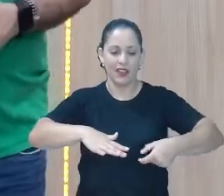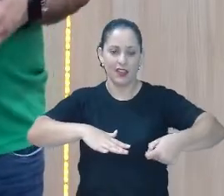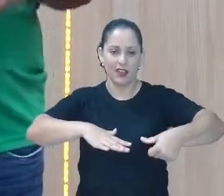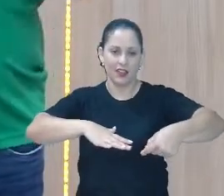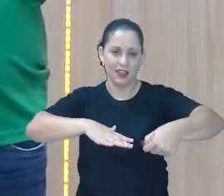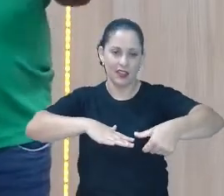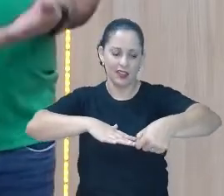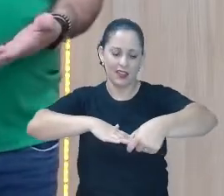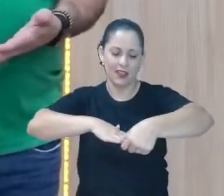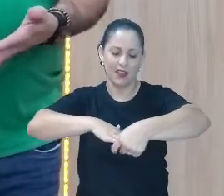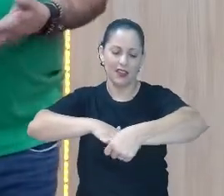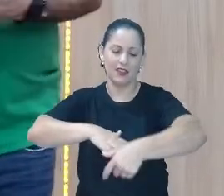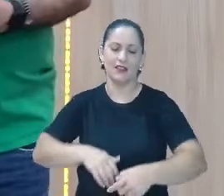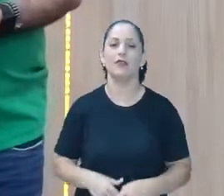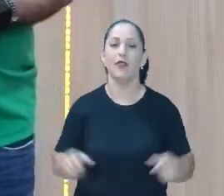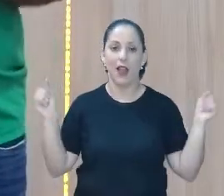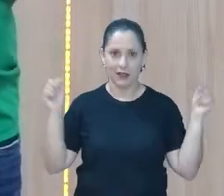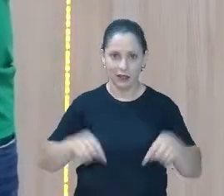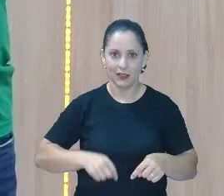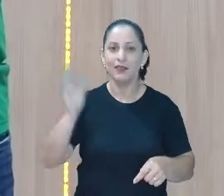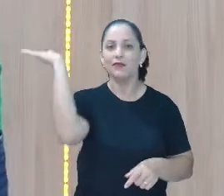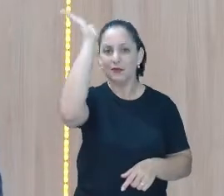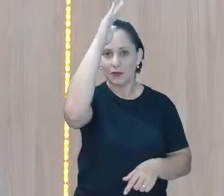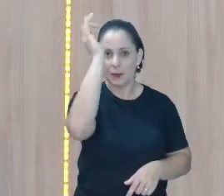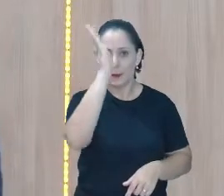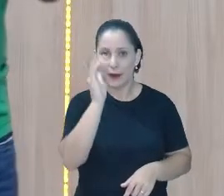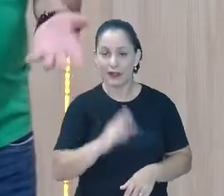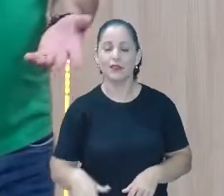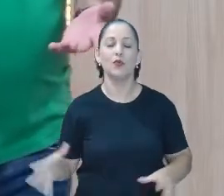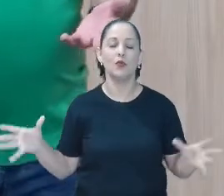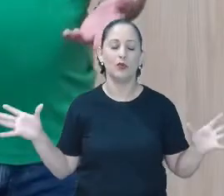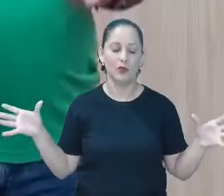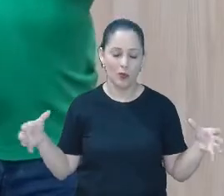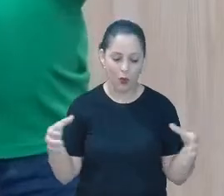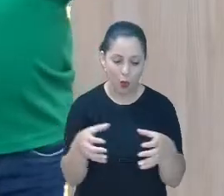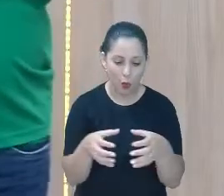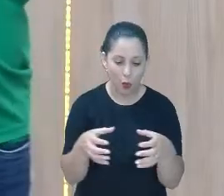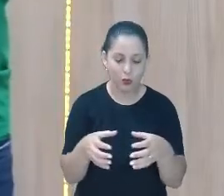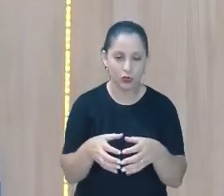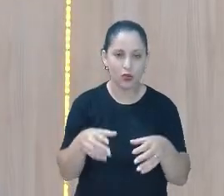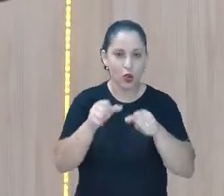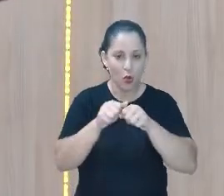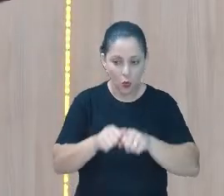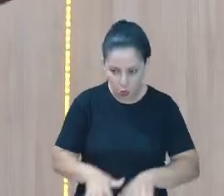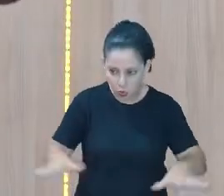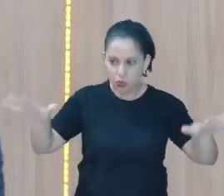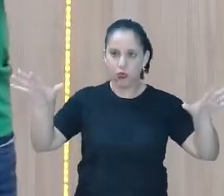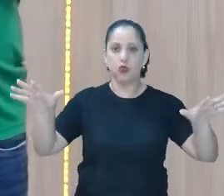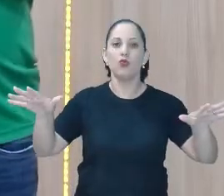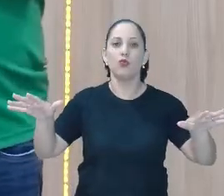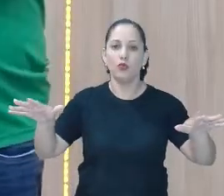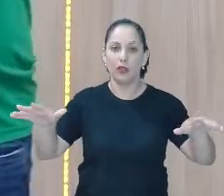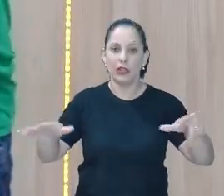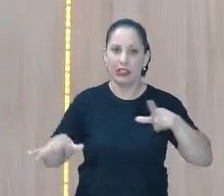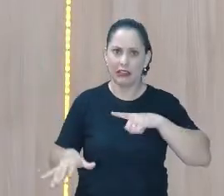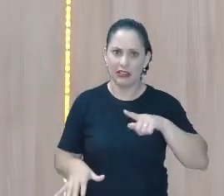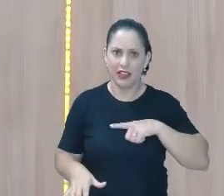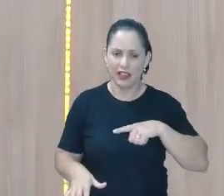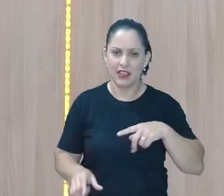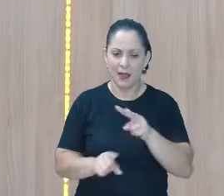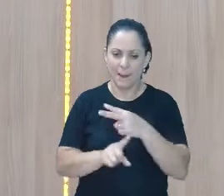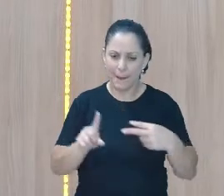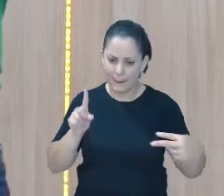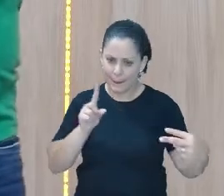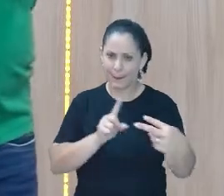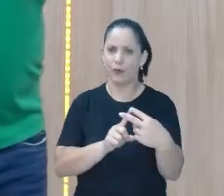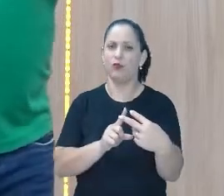o Brasil, que é onde nós moramos, né? Grupos que têm tentado trazer